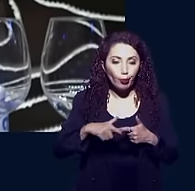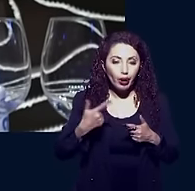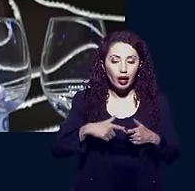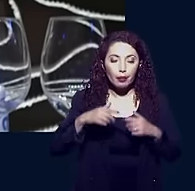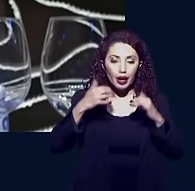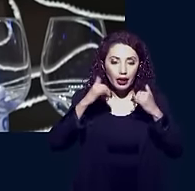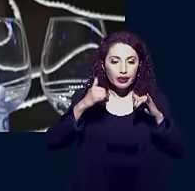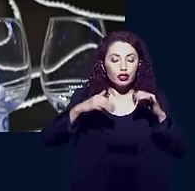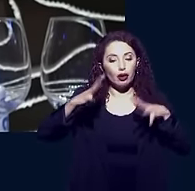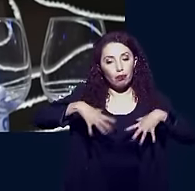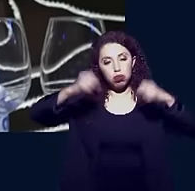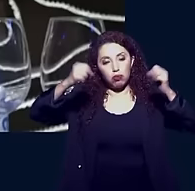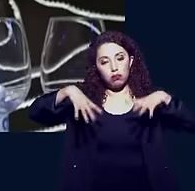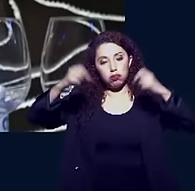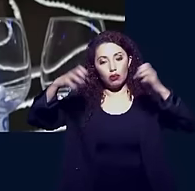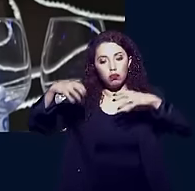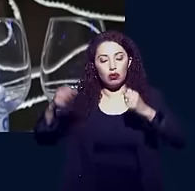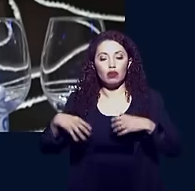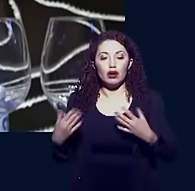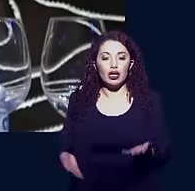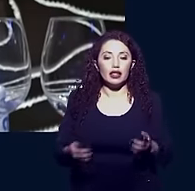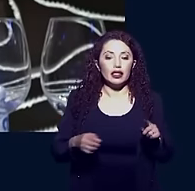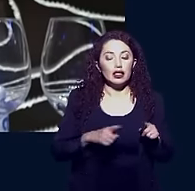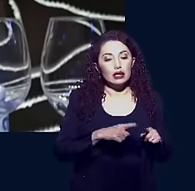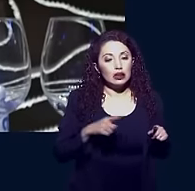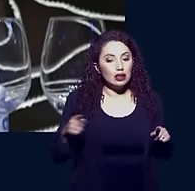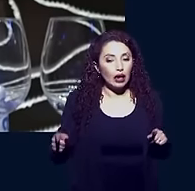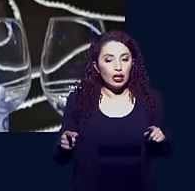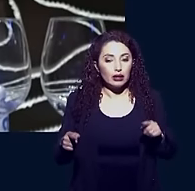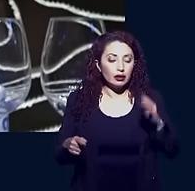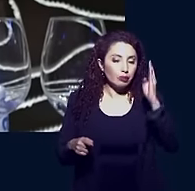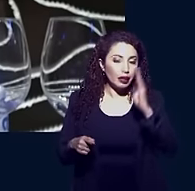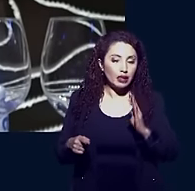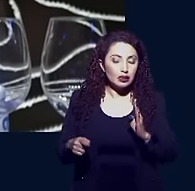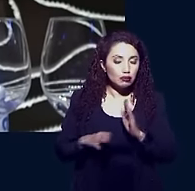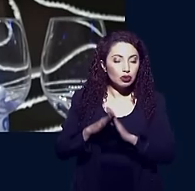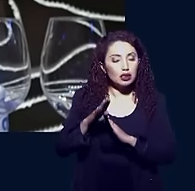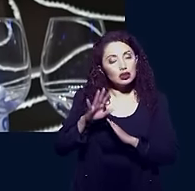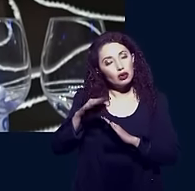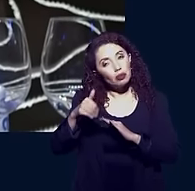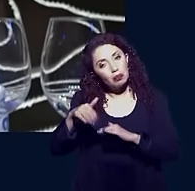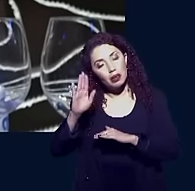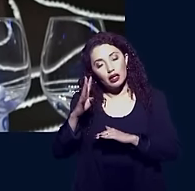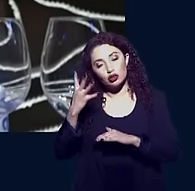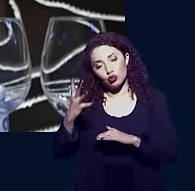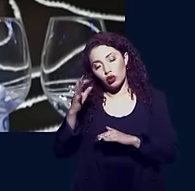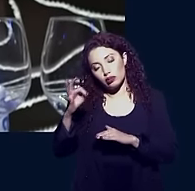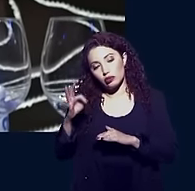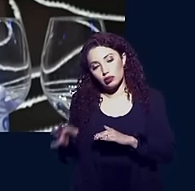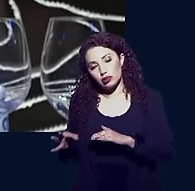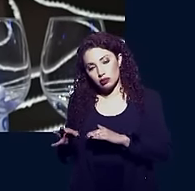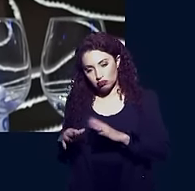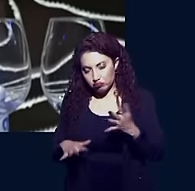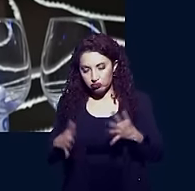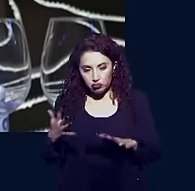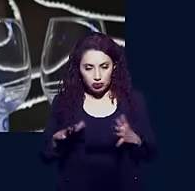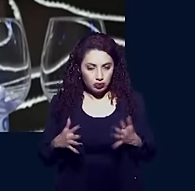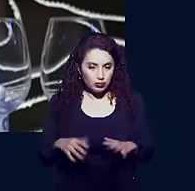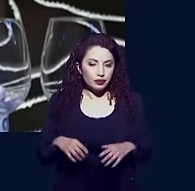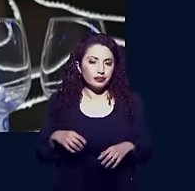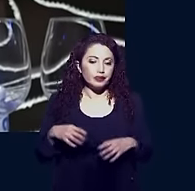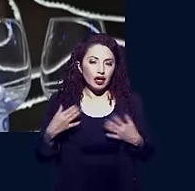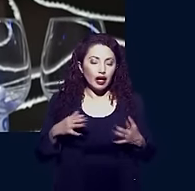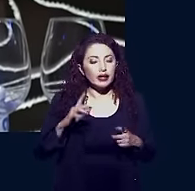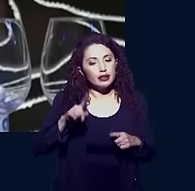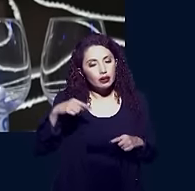Brasil cresceu nos 10 anos seguintes cresceu um pouquinho mais de quatro na média Fast forward 2011 mesma